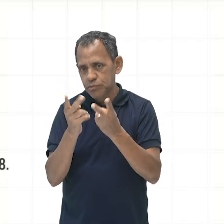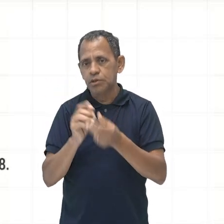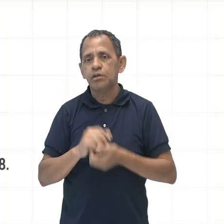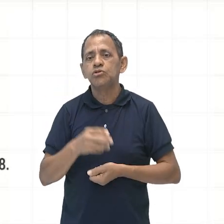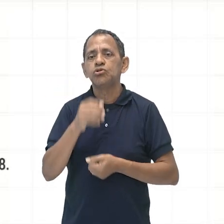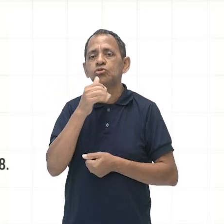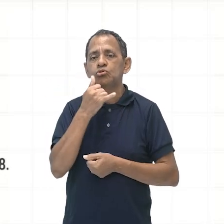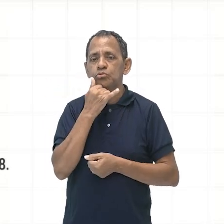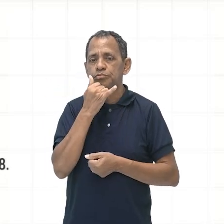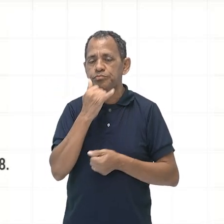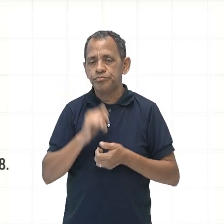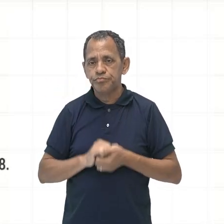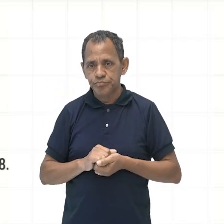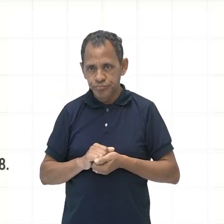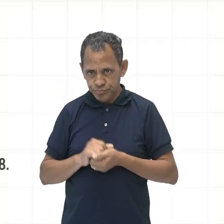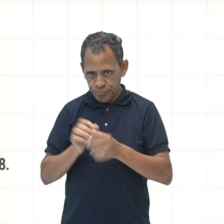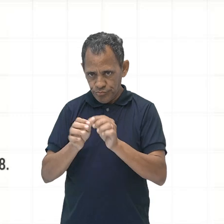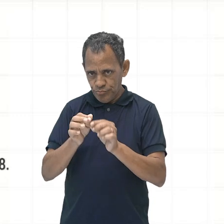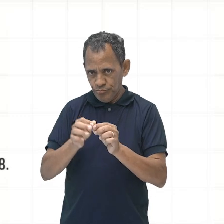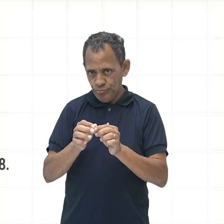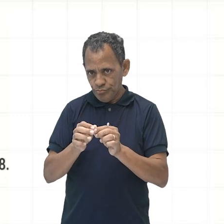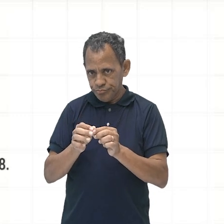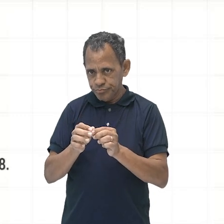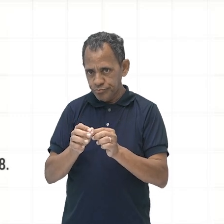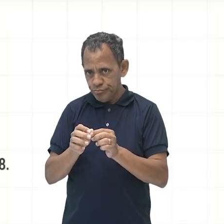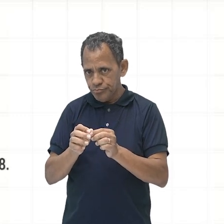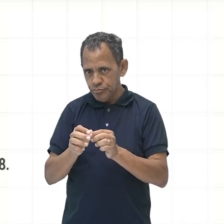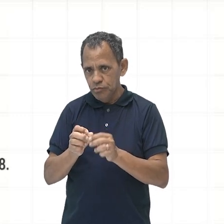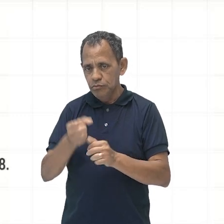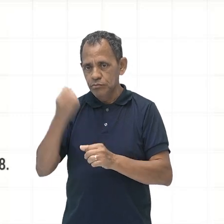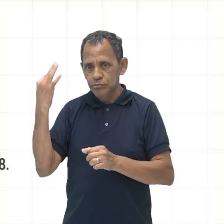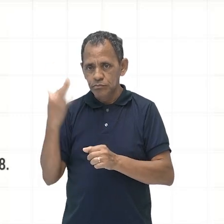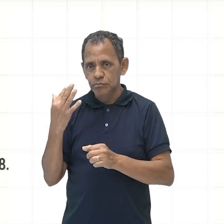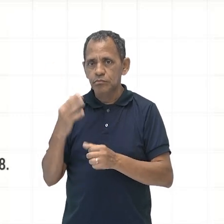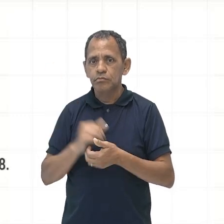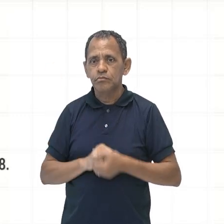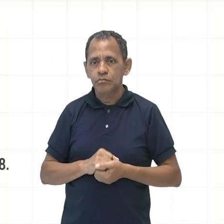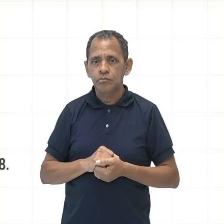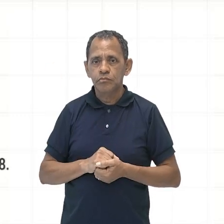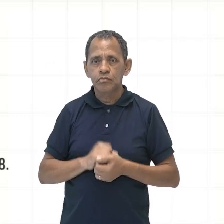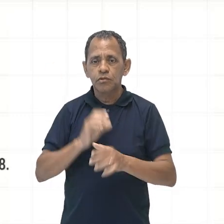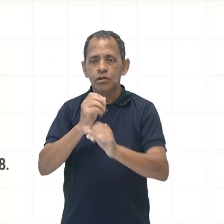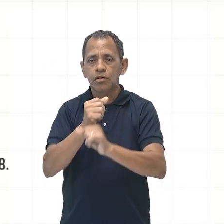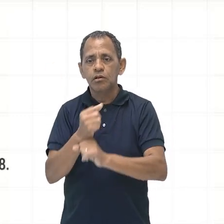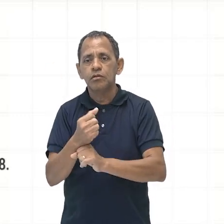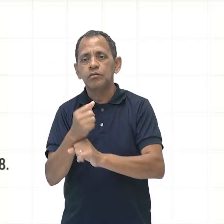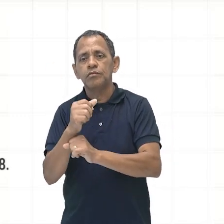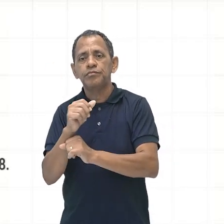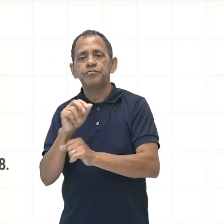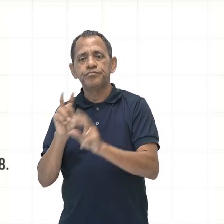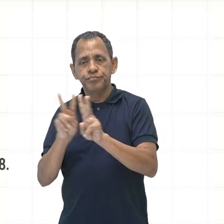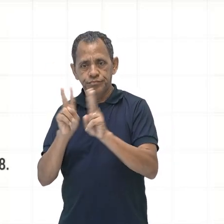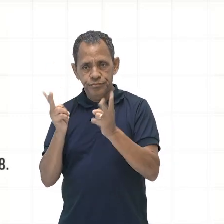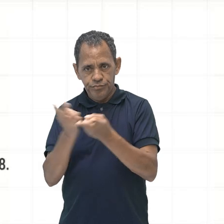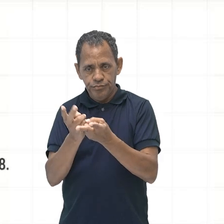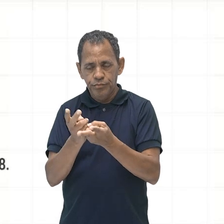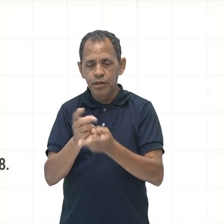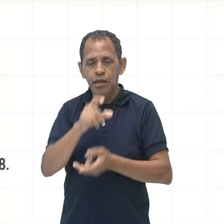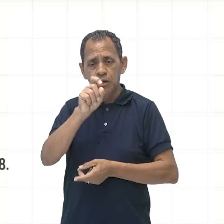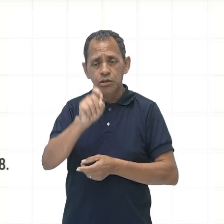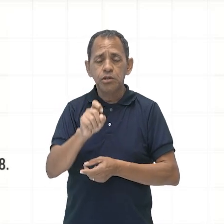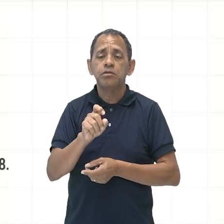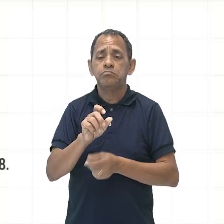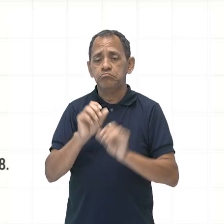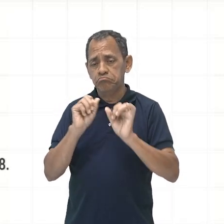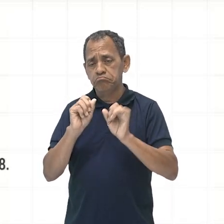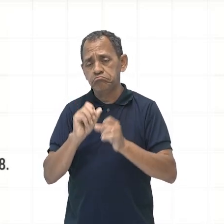3 centímetros. Né? Coloque aí a unidade de medida. Tá bom? Se ele não me dissesse o volume, esse x poderia valer qualquer